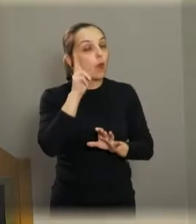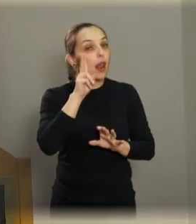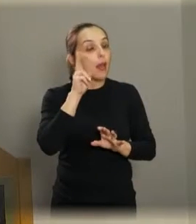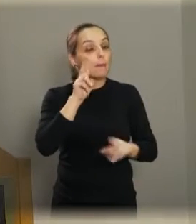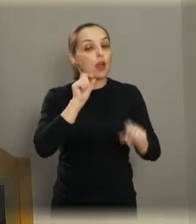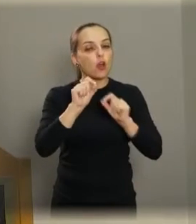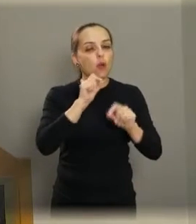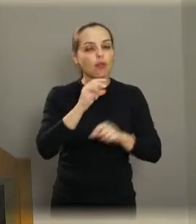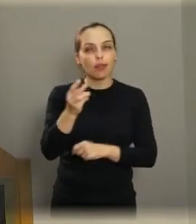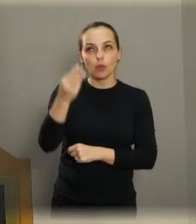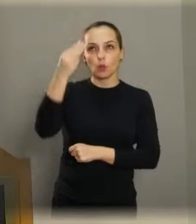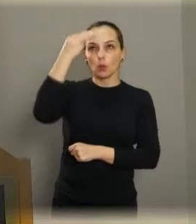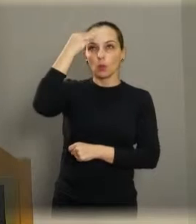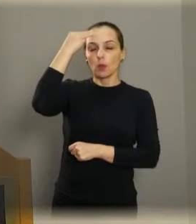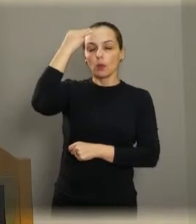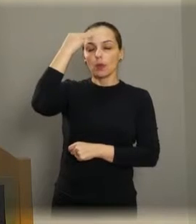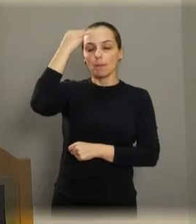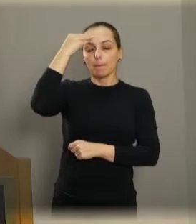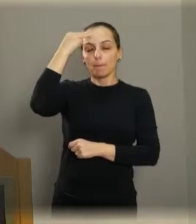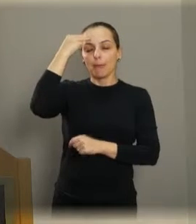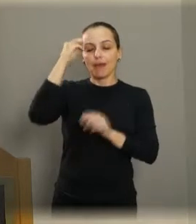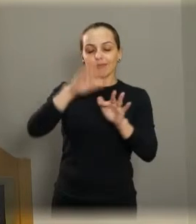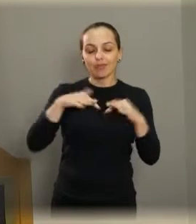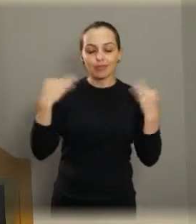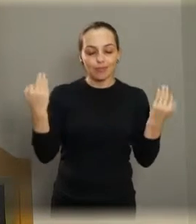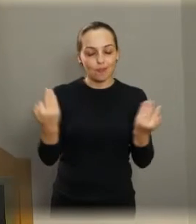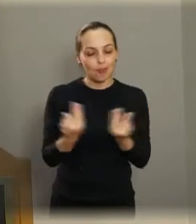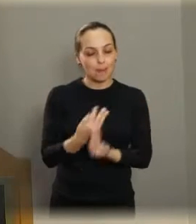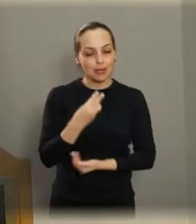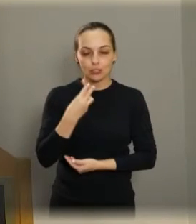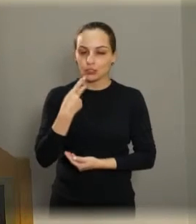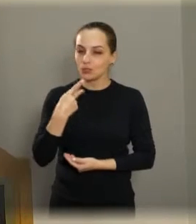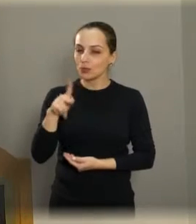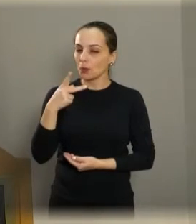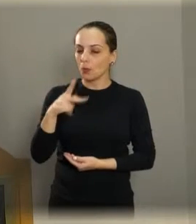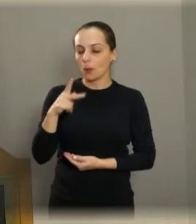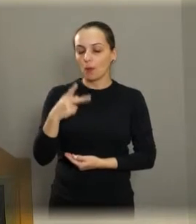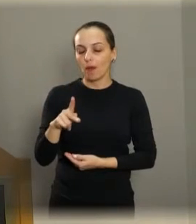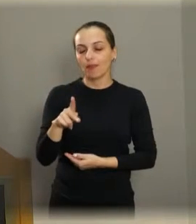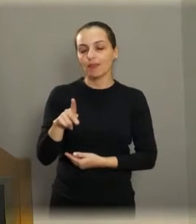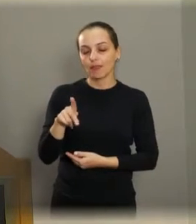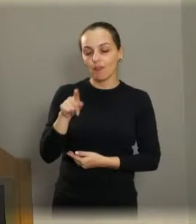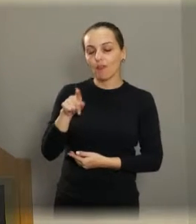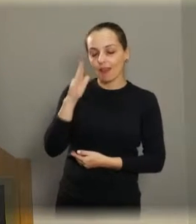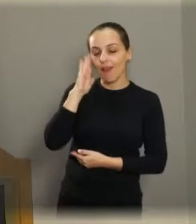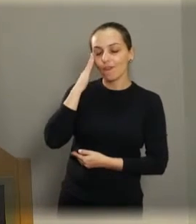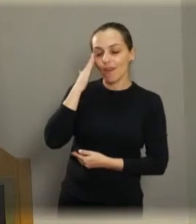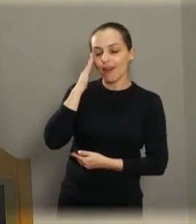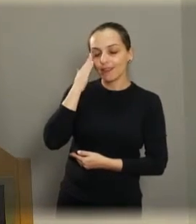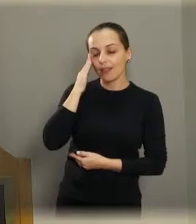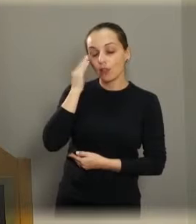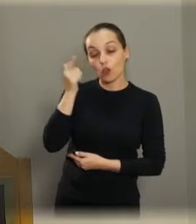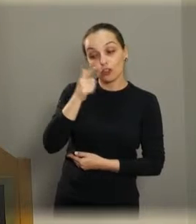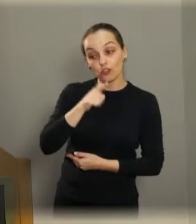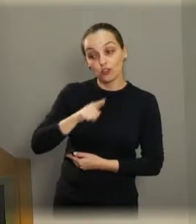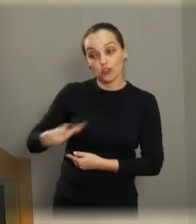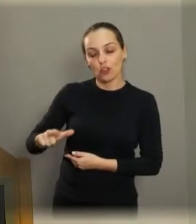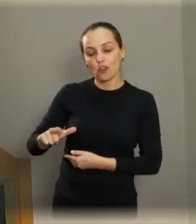conversa aqui na sua mente esteja sua família você vai compreender o que eu estou querendo novamente